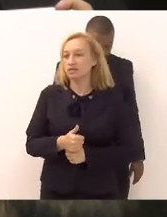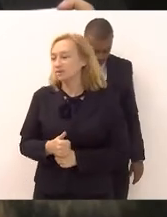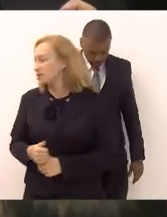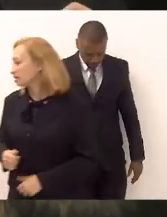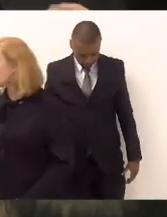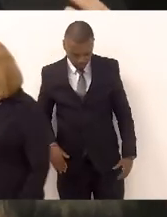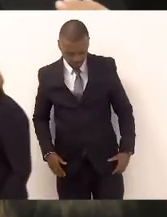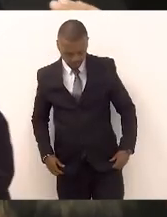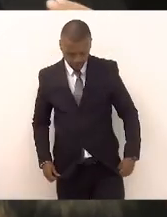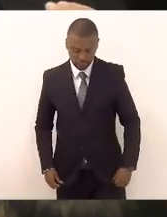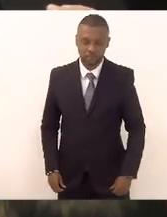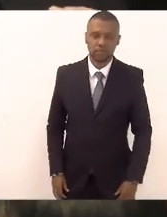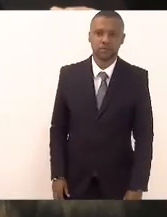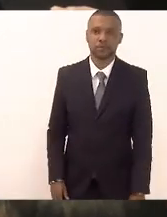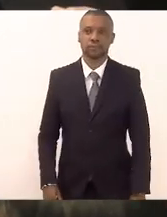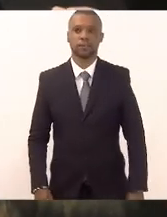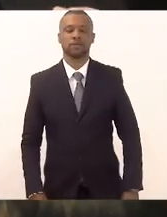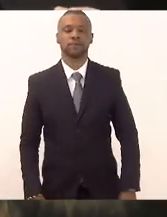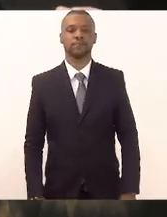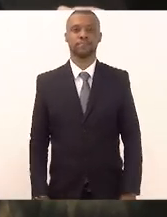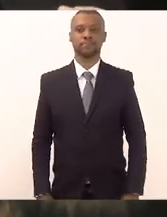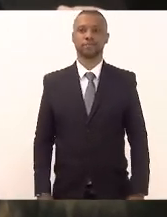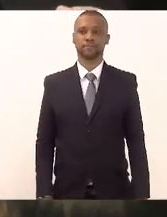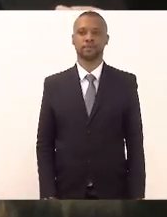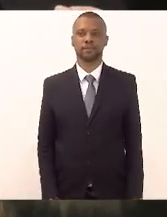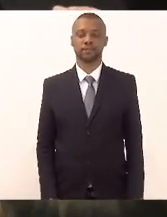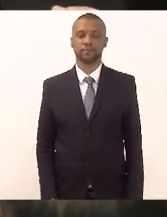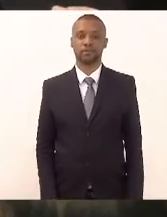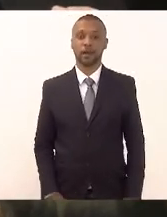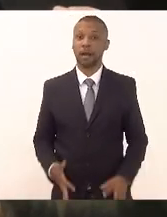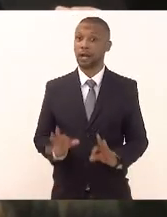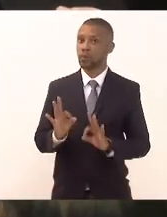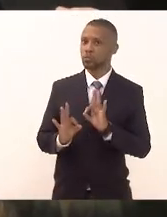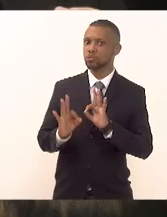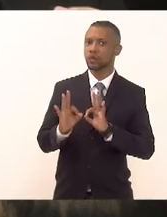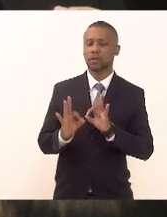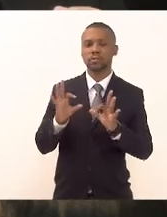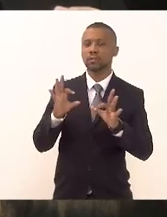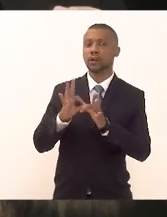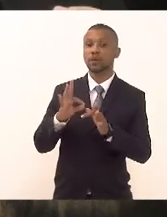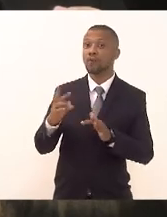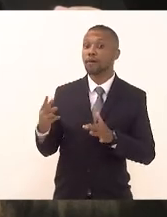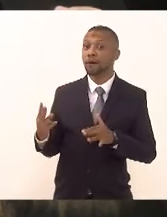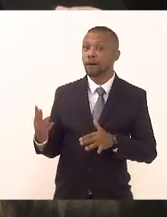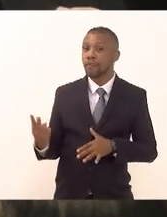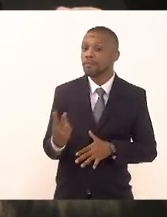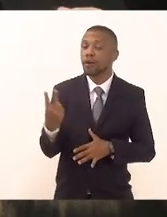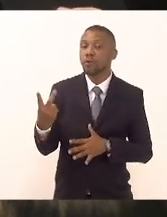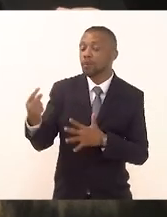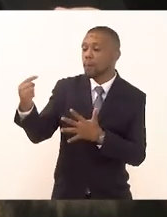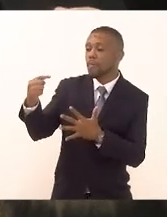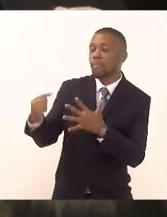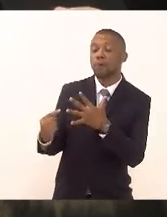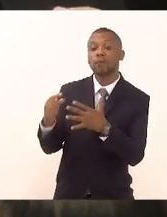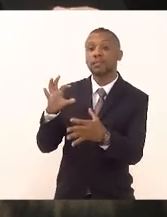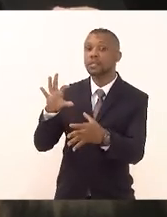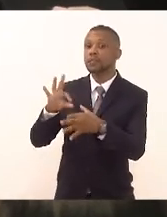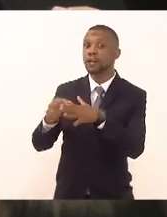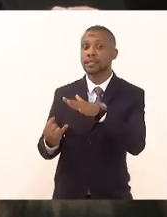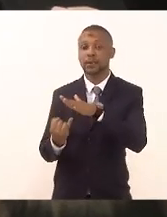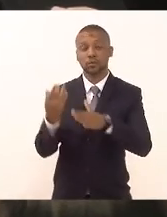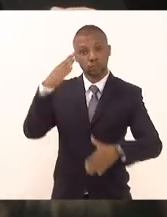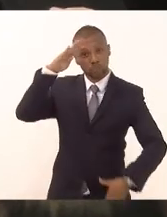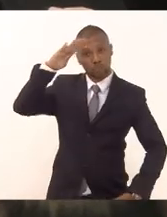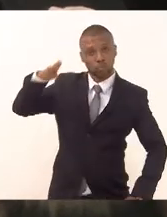sob princípios e valores das corporações militares. Aliás, se a gente pensa no ensino superior no Brasil,